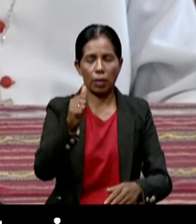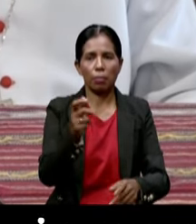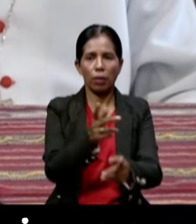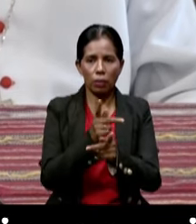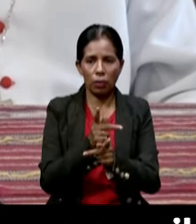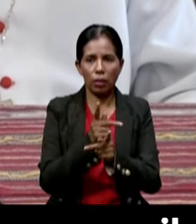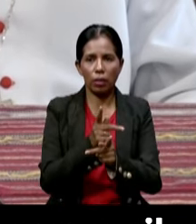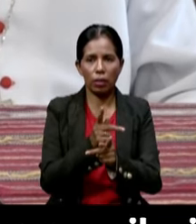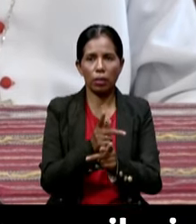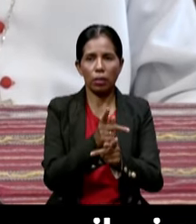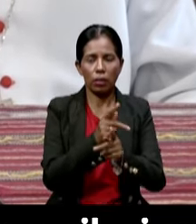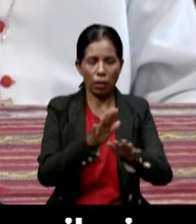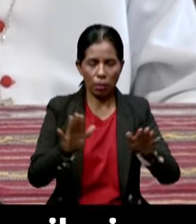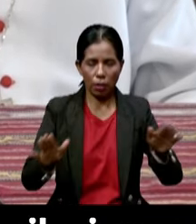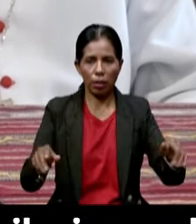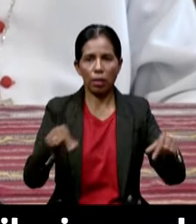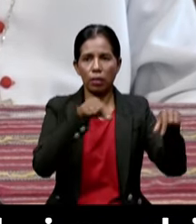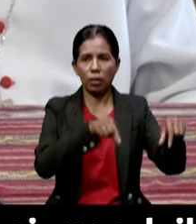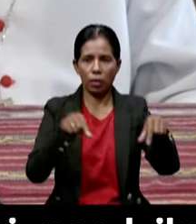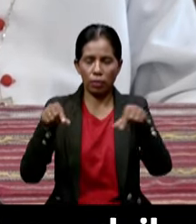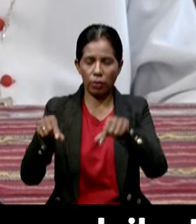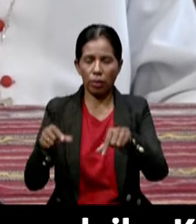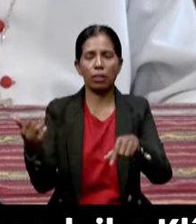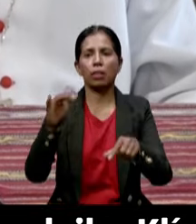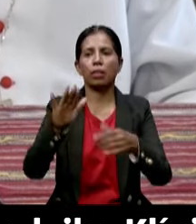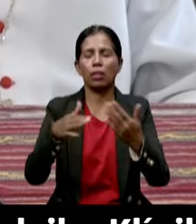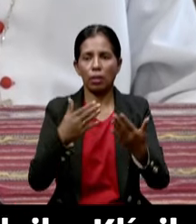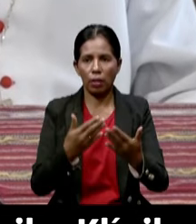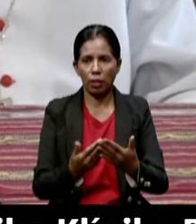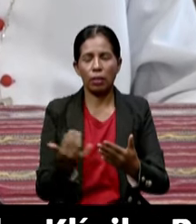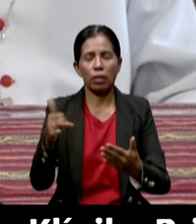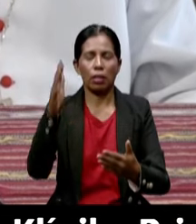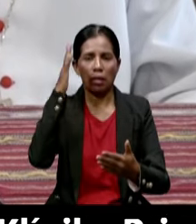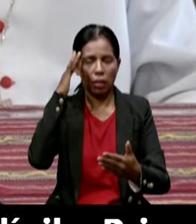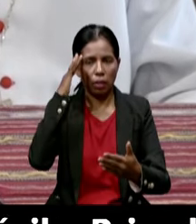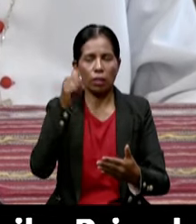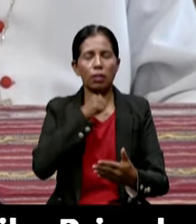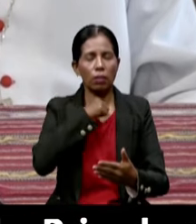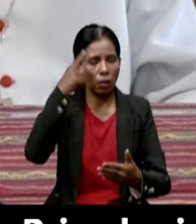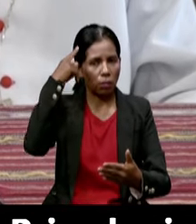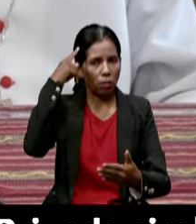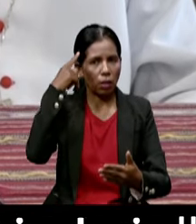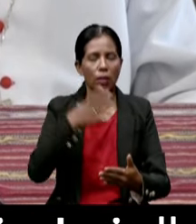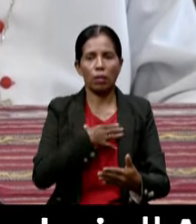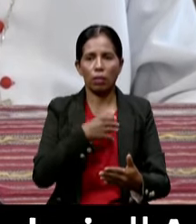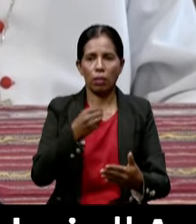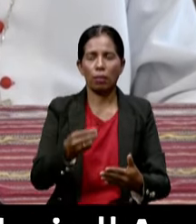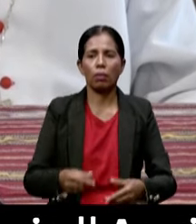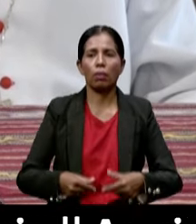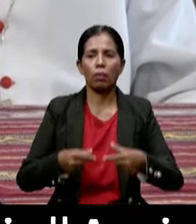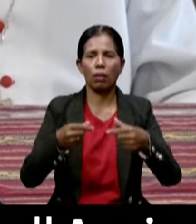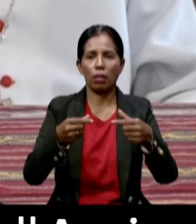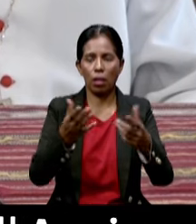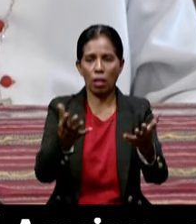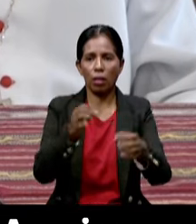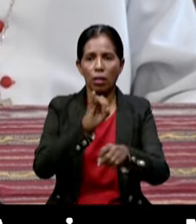de meninos, meninas com deficiências. Vocês conhecem, Papa Francisco tem, como toda